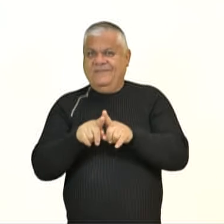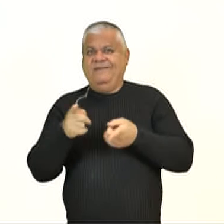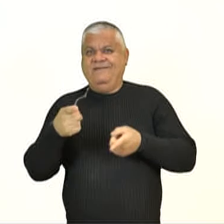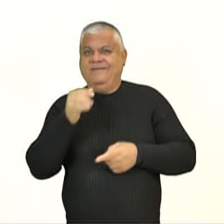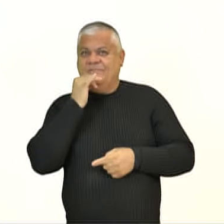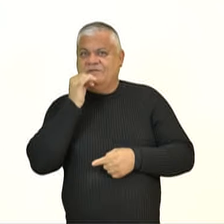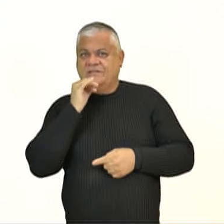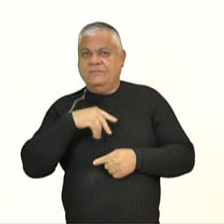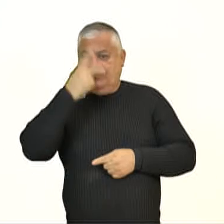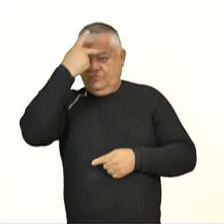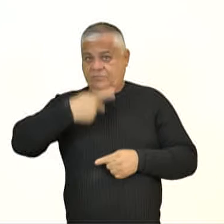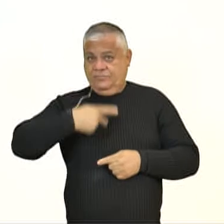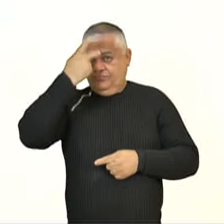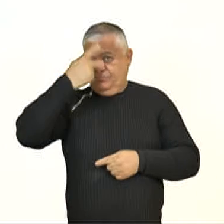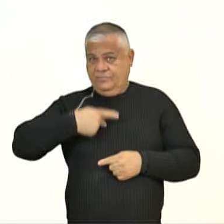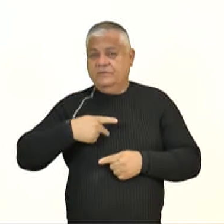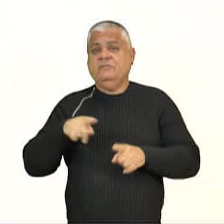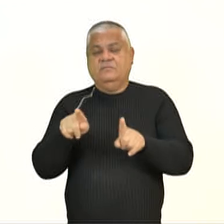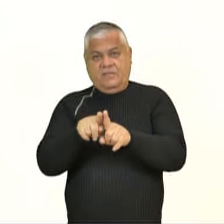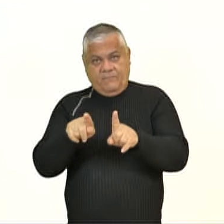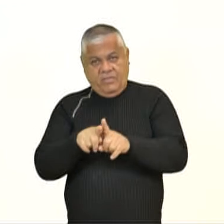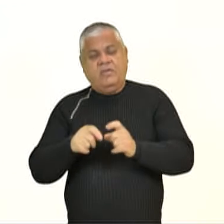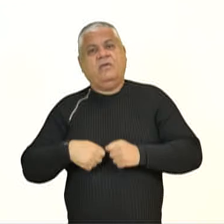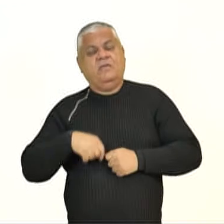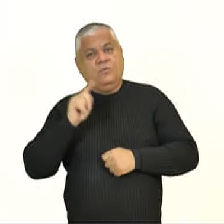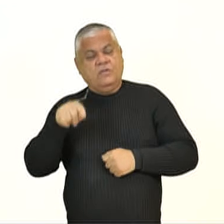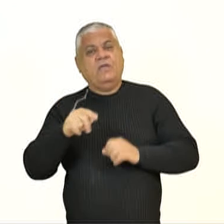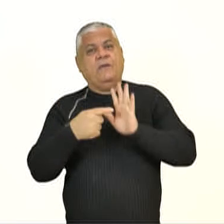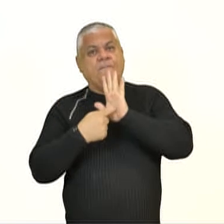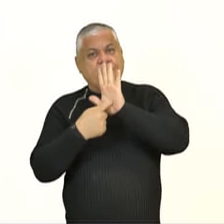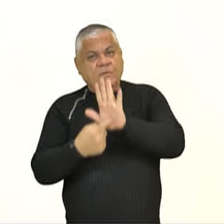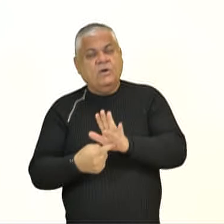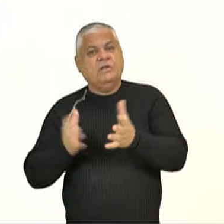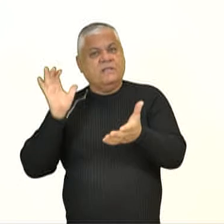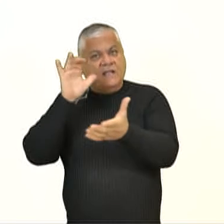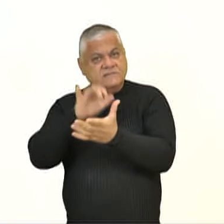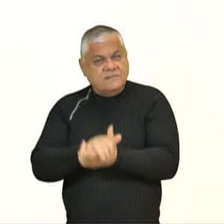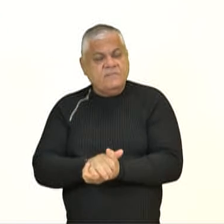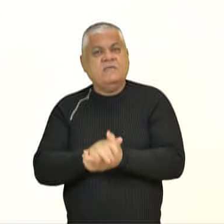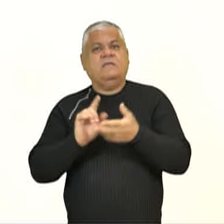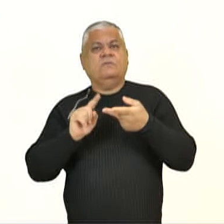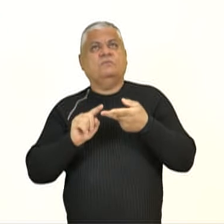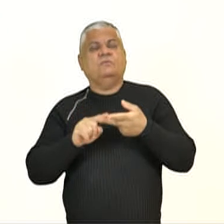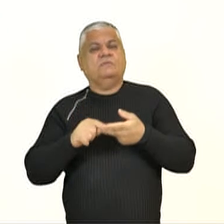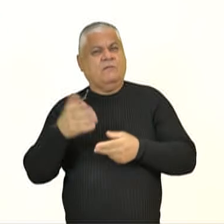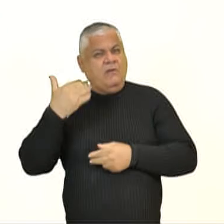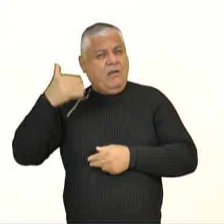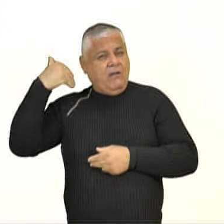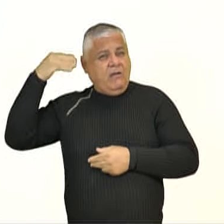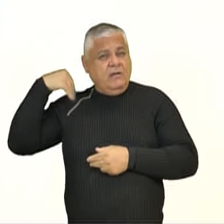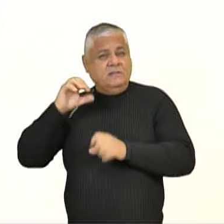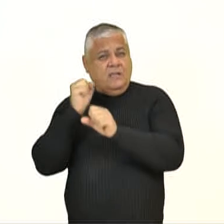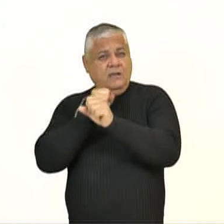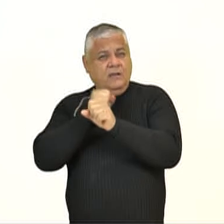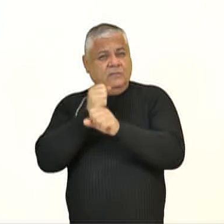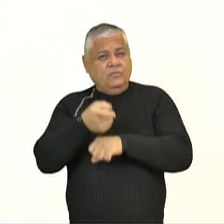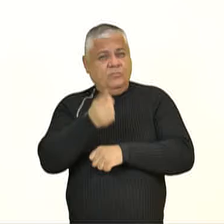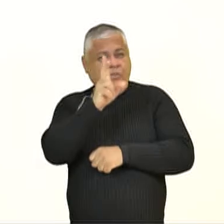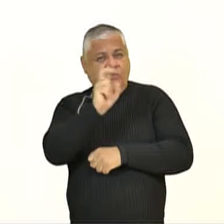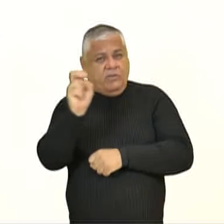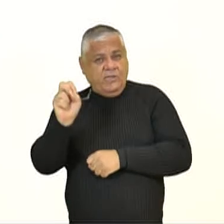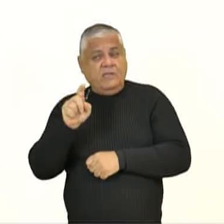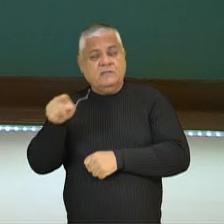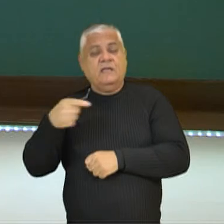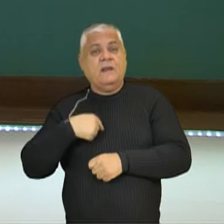valores individuais e pessoais, concessão de casamento. Então, na época, né, as moças de 1500, elas eram